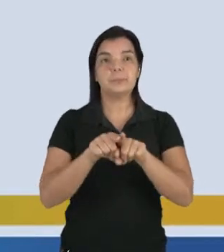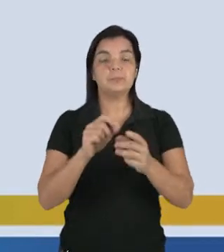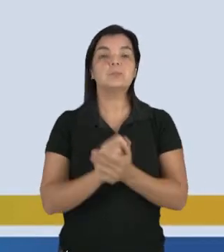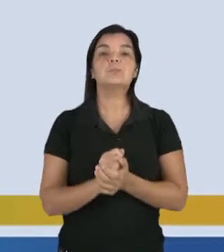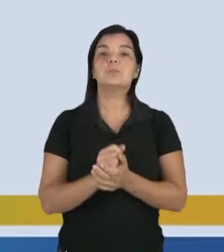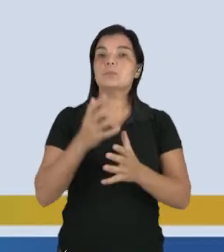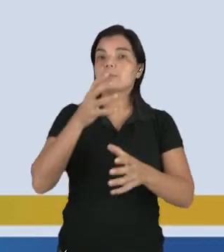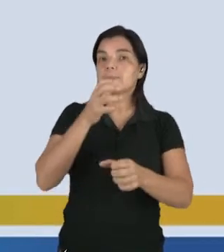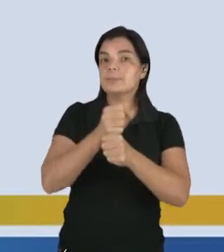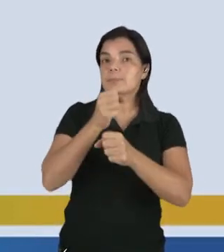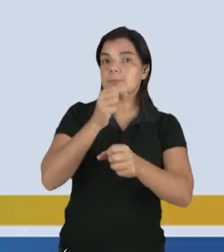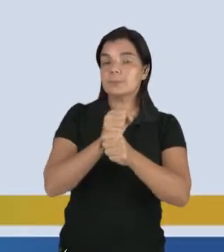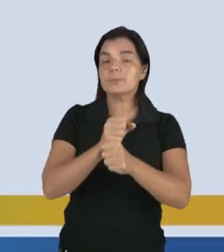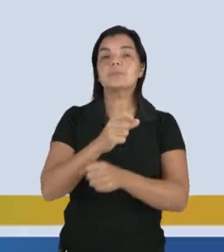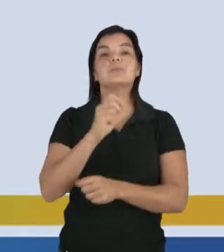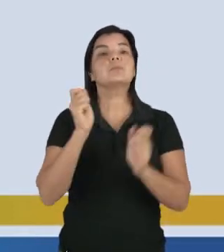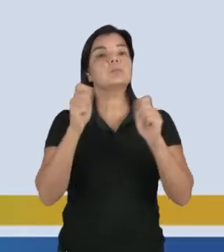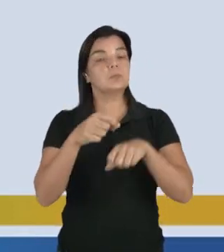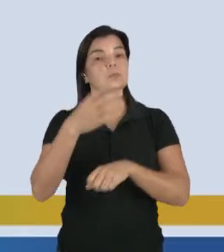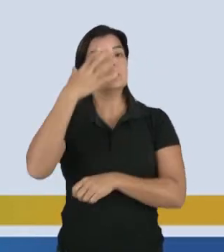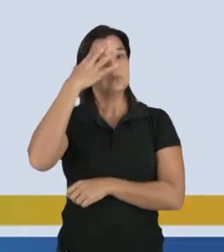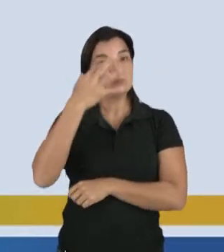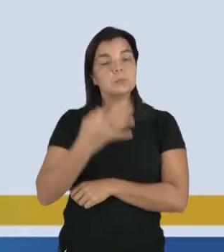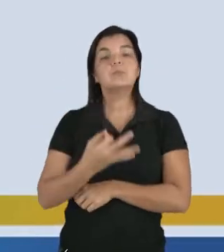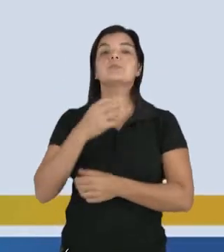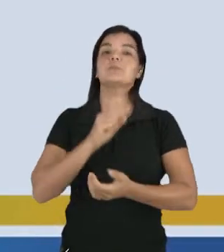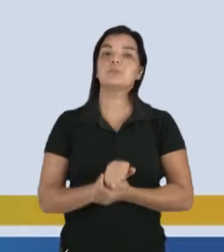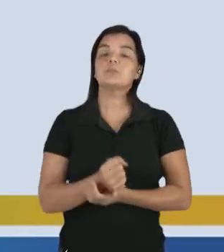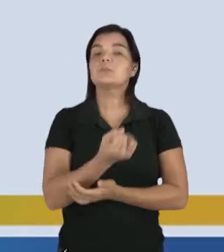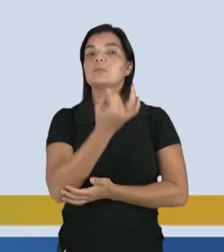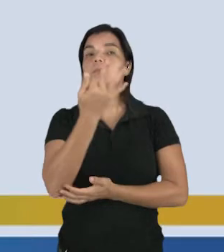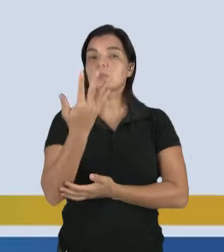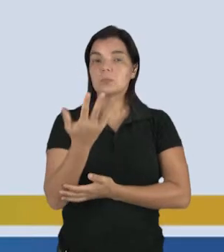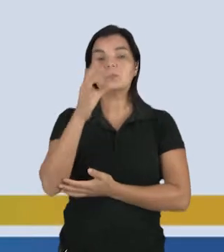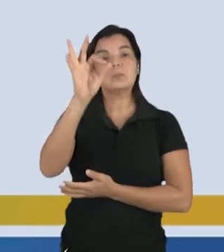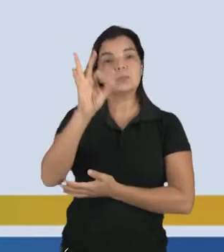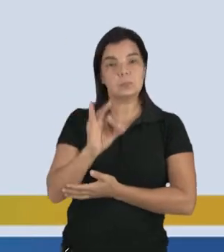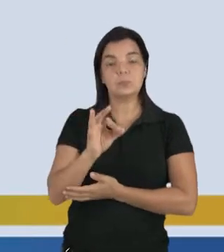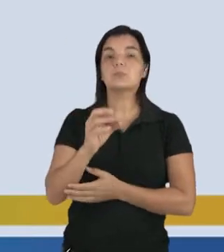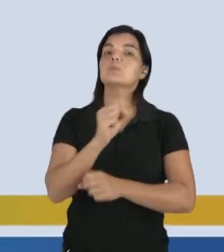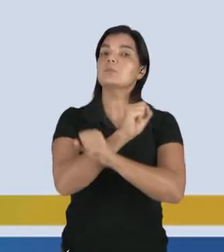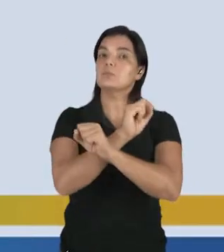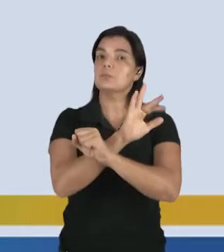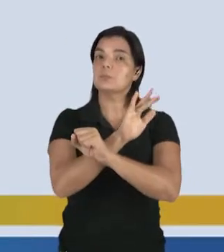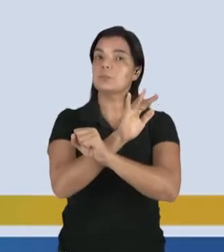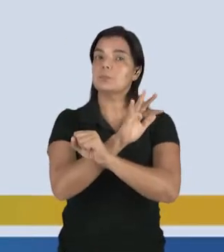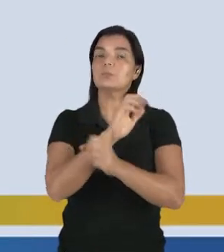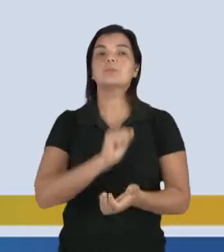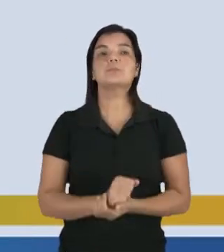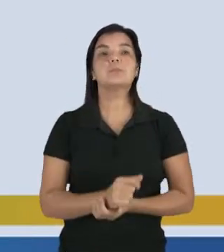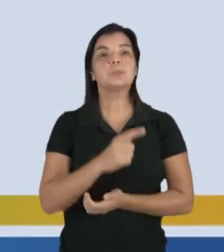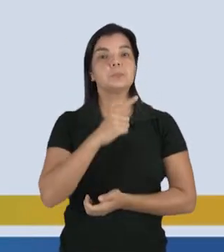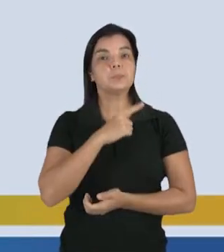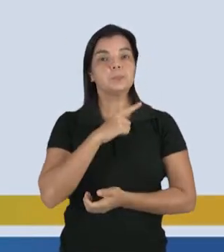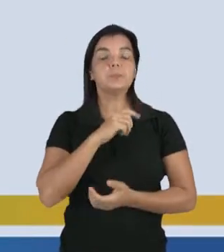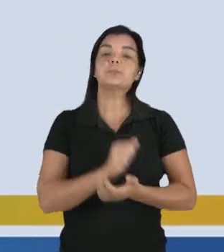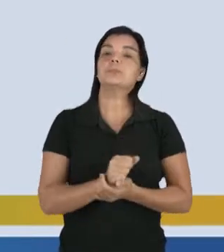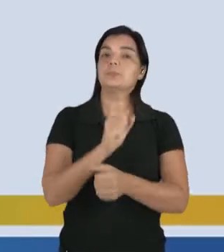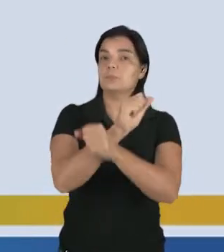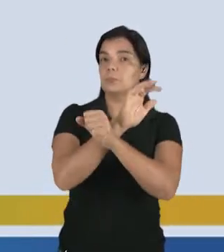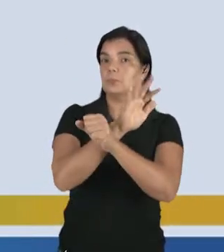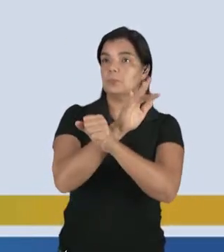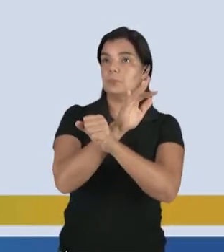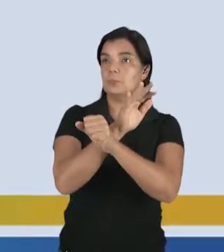desse cálculo, a gente pode afirmar quanto à força dos ácidos. E nós temos a seguinte